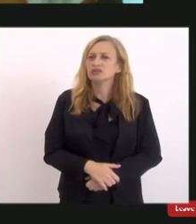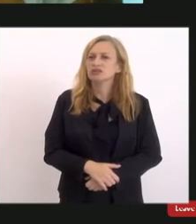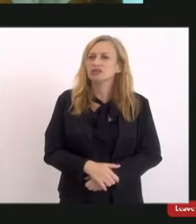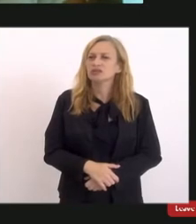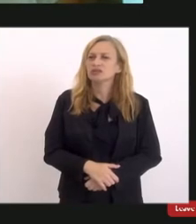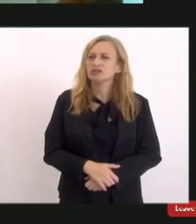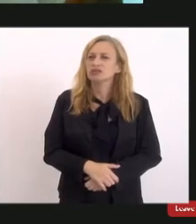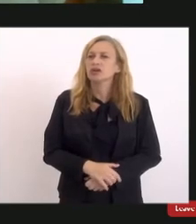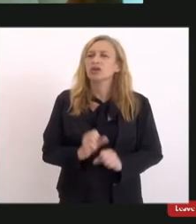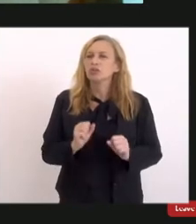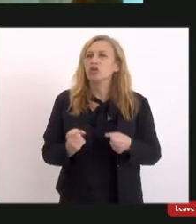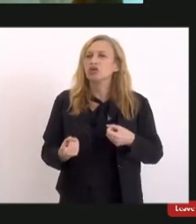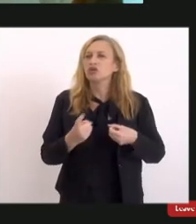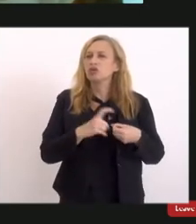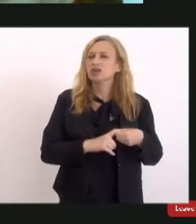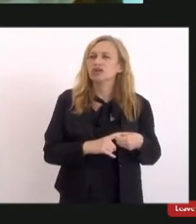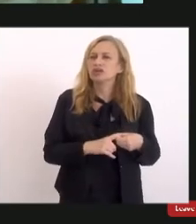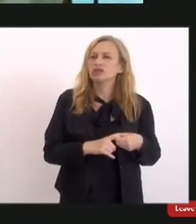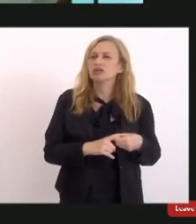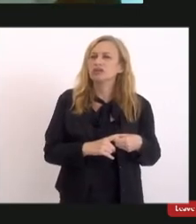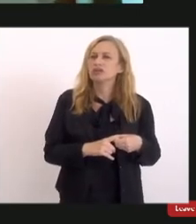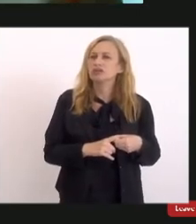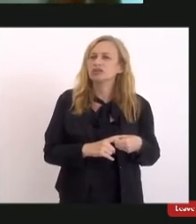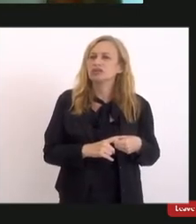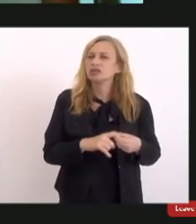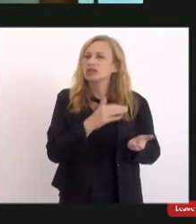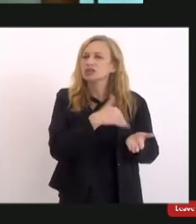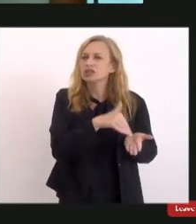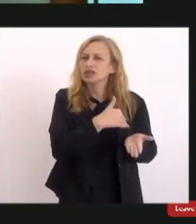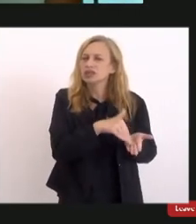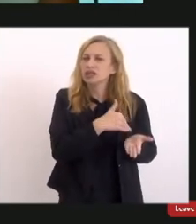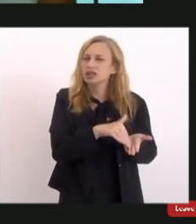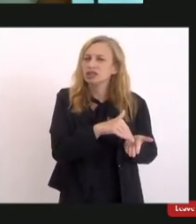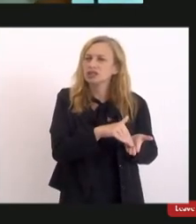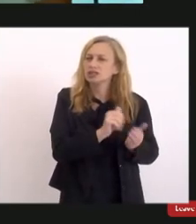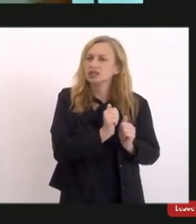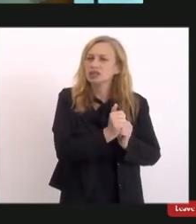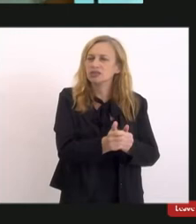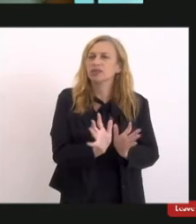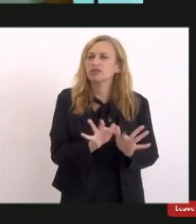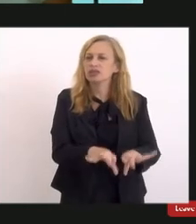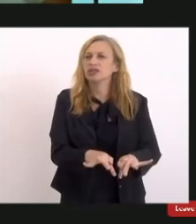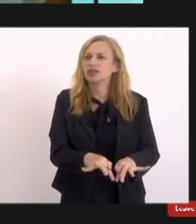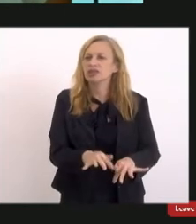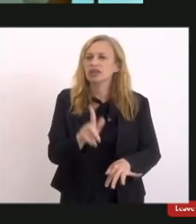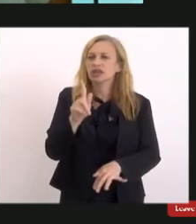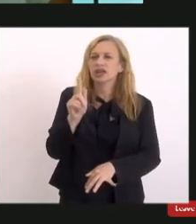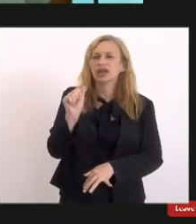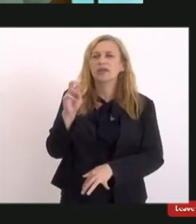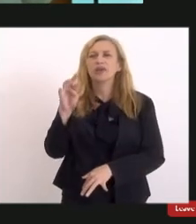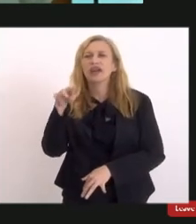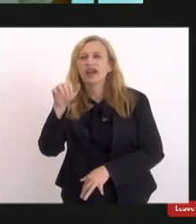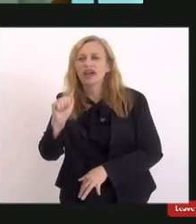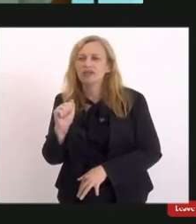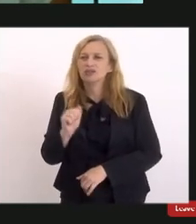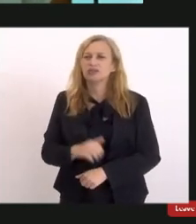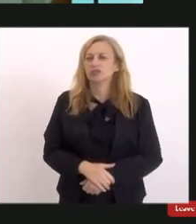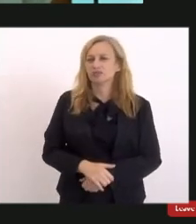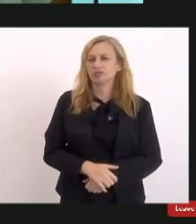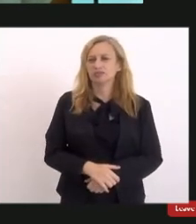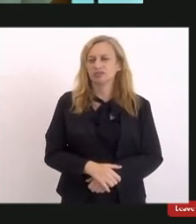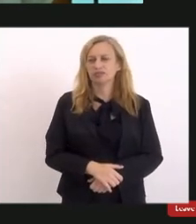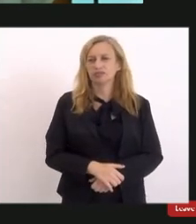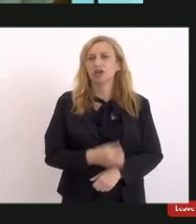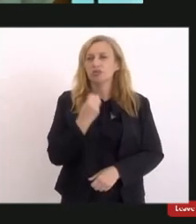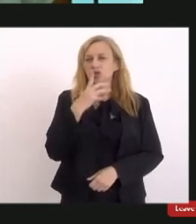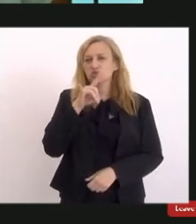Ou a gente pode retornar aí para as secretarias e amarrar os encaminhamentos. Gabriel, da AERJ, está aí. Continua aqui. Bom